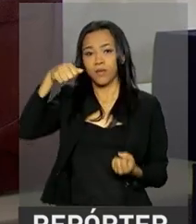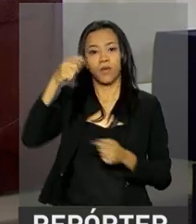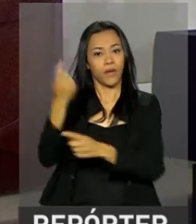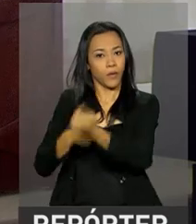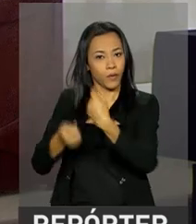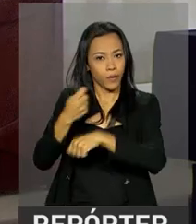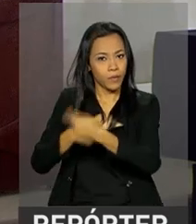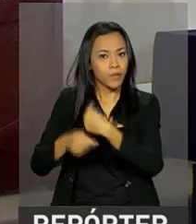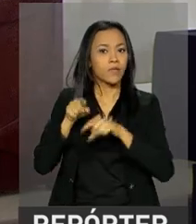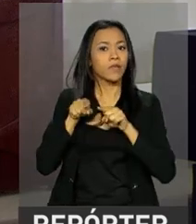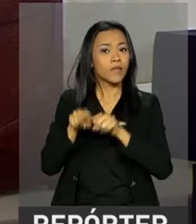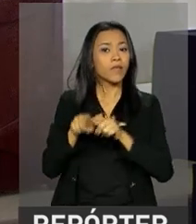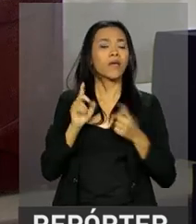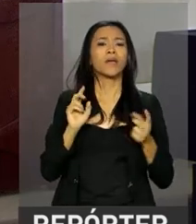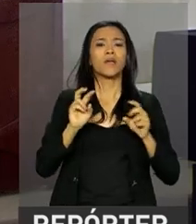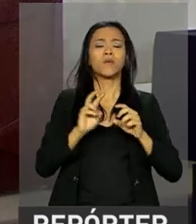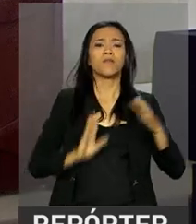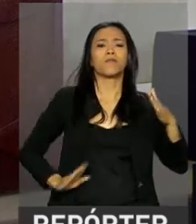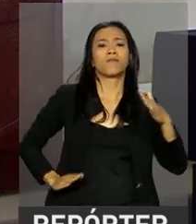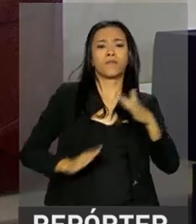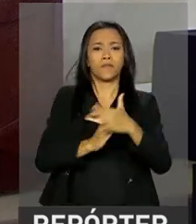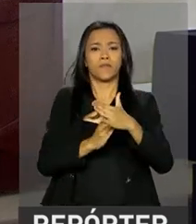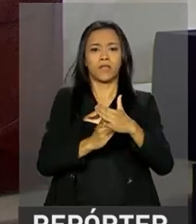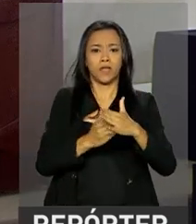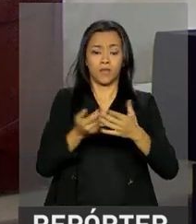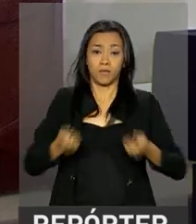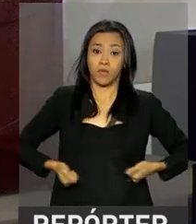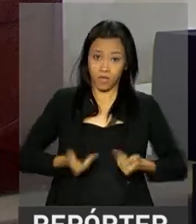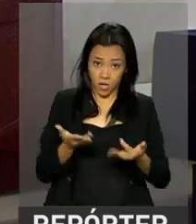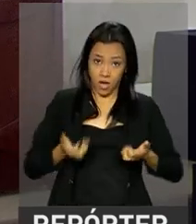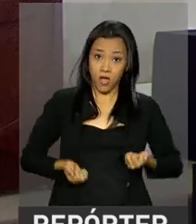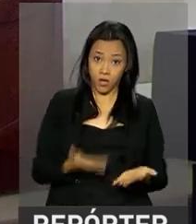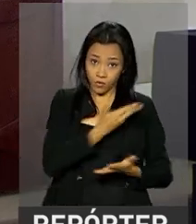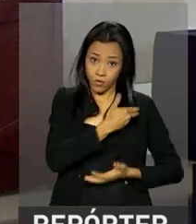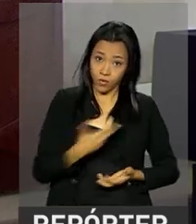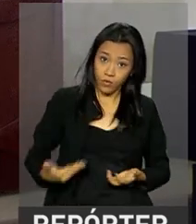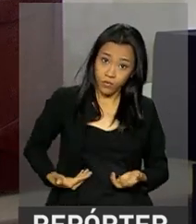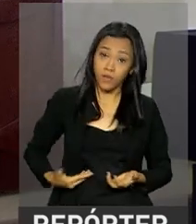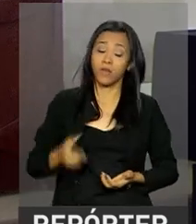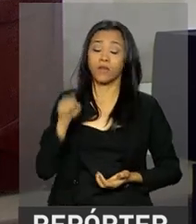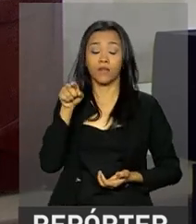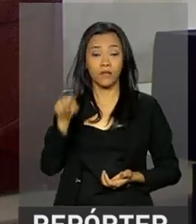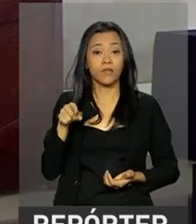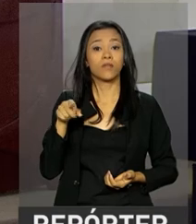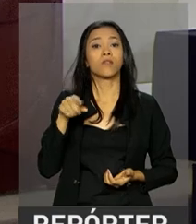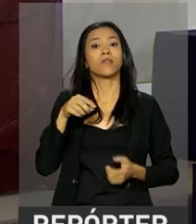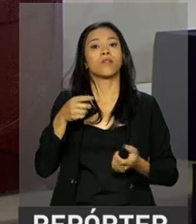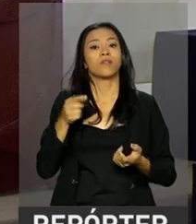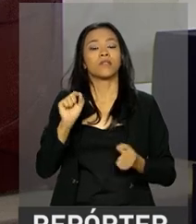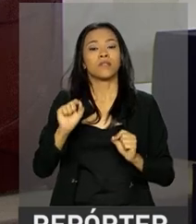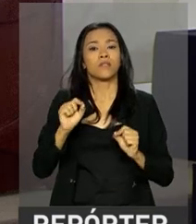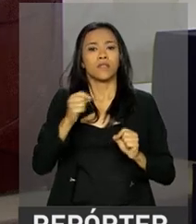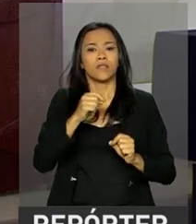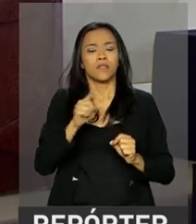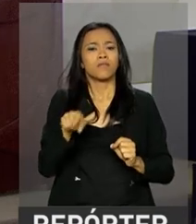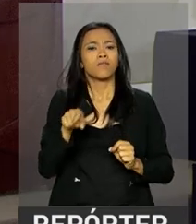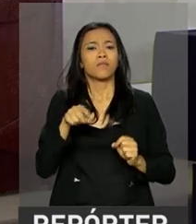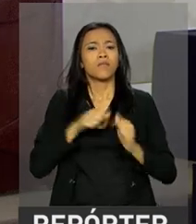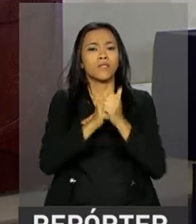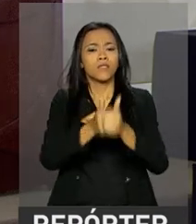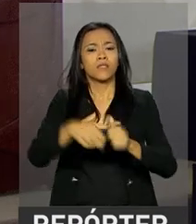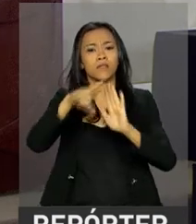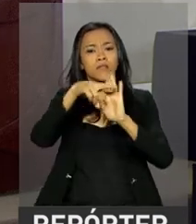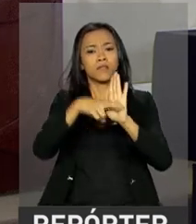entre os destaques, está a fixação de um teto para os gastos públicos, uma limitação para o crescimento dos gastos públicos com base na